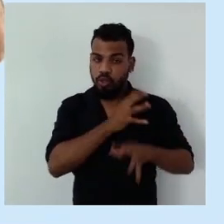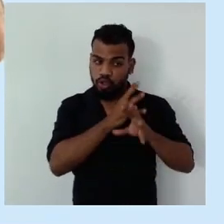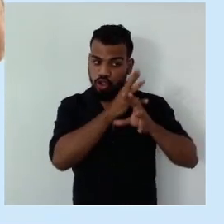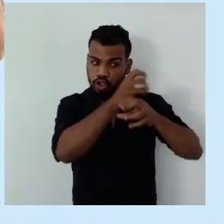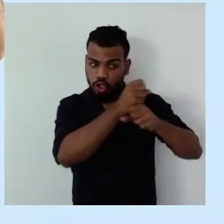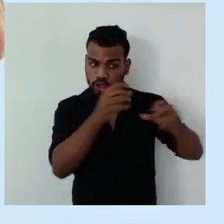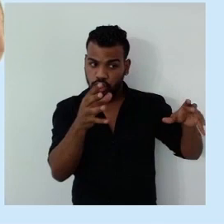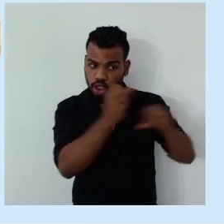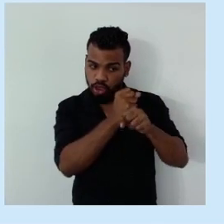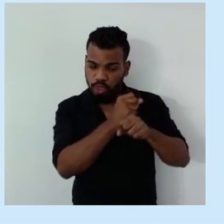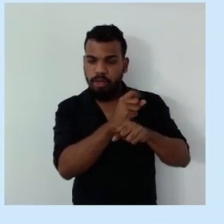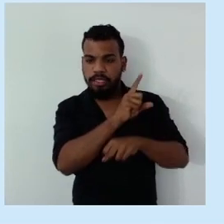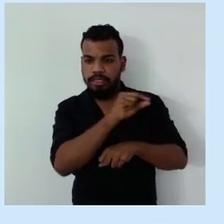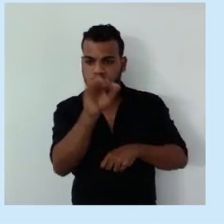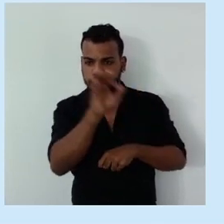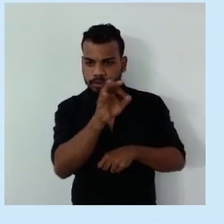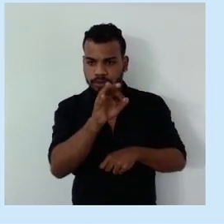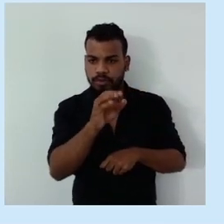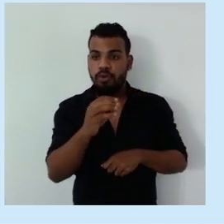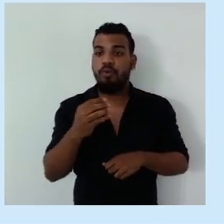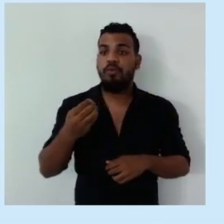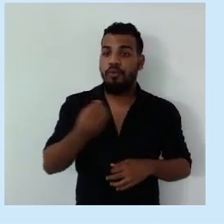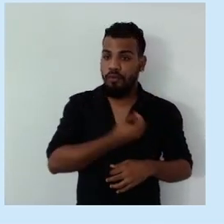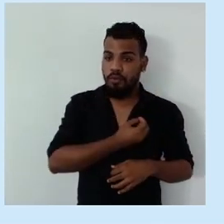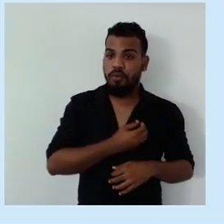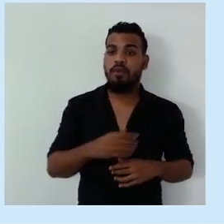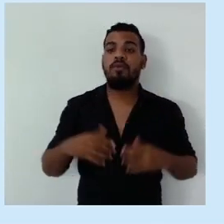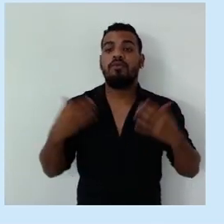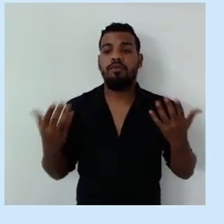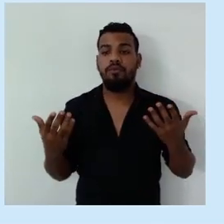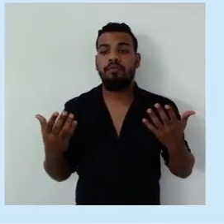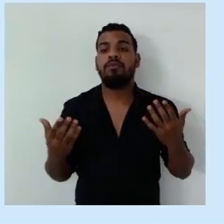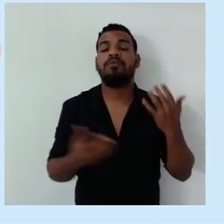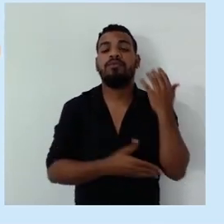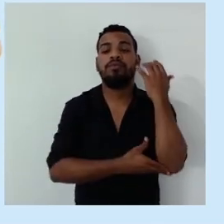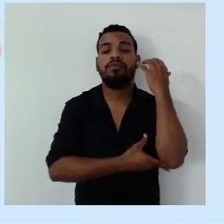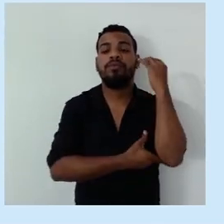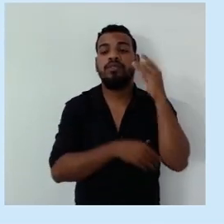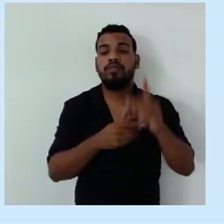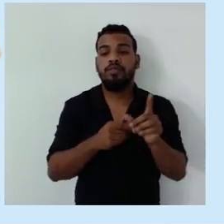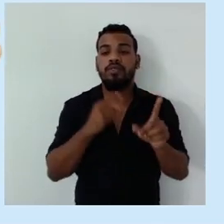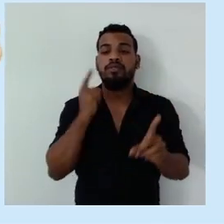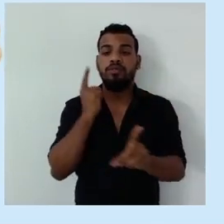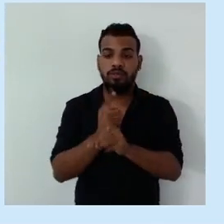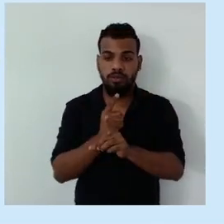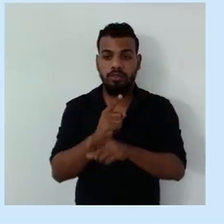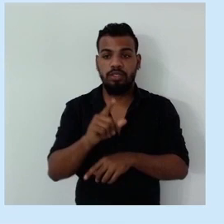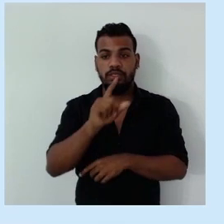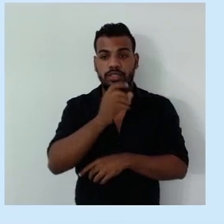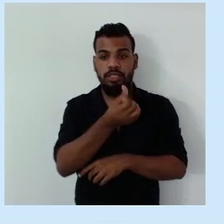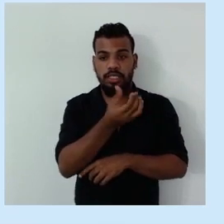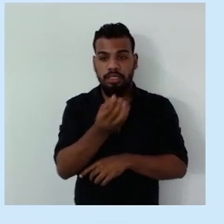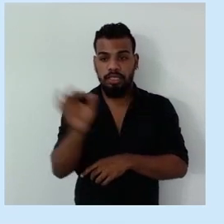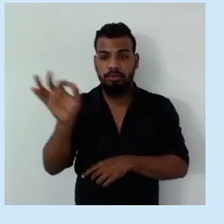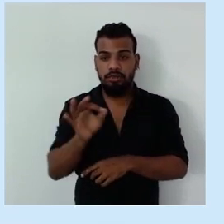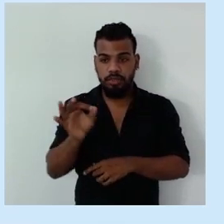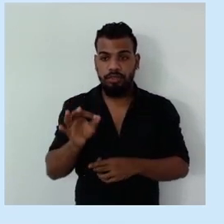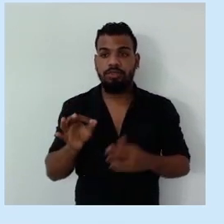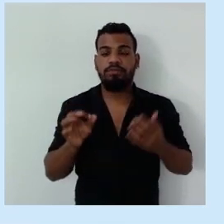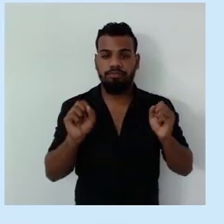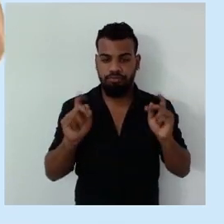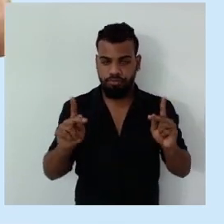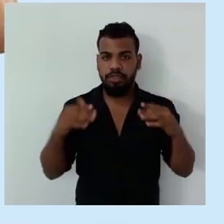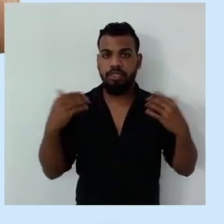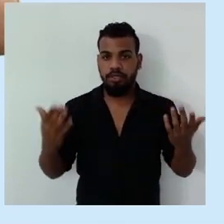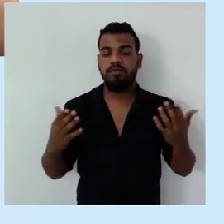equivale a 100%. O valor equivale a quanto? Daí a gente encontrou o valor de 60%. Beleza?